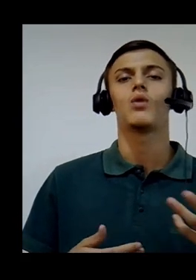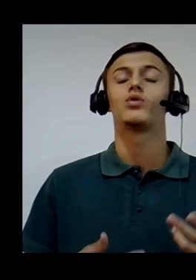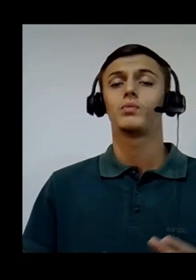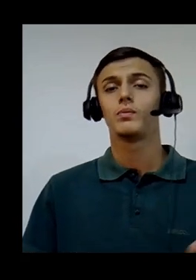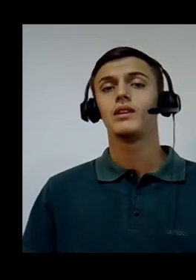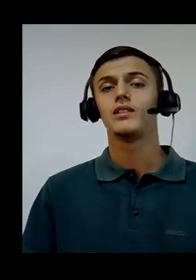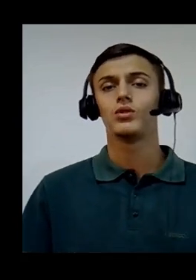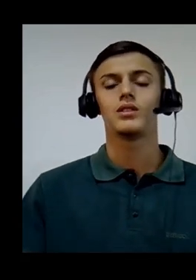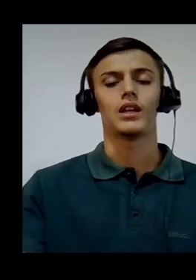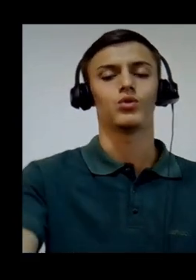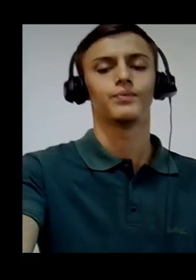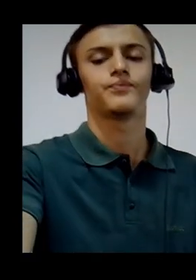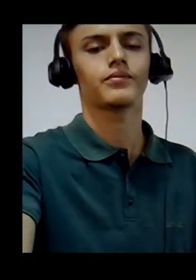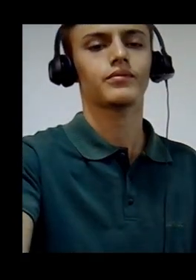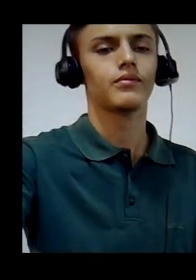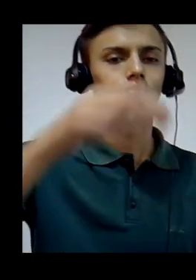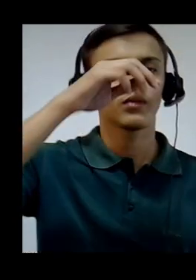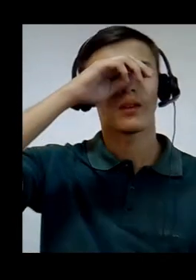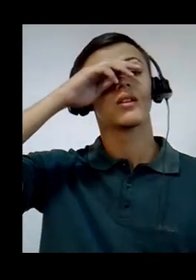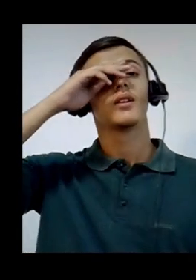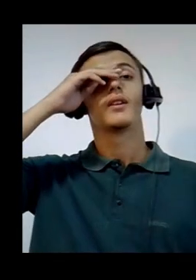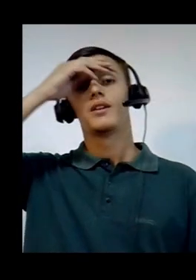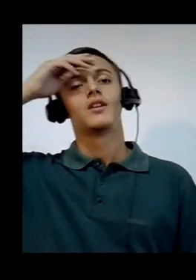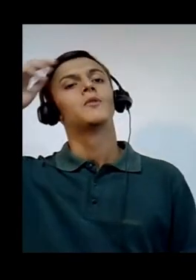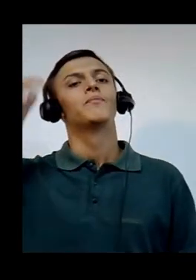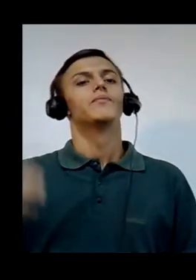para evitar algum tipo de princípio de incêndio.